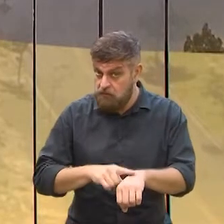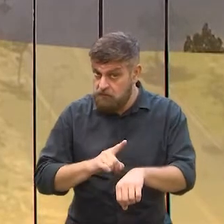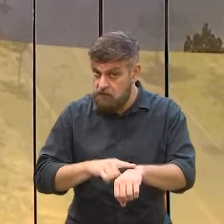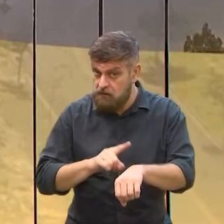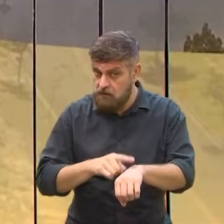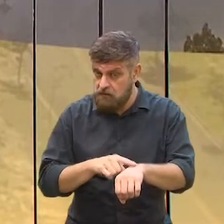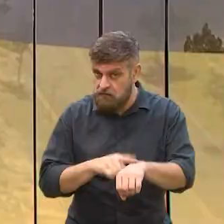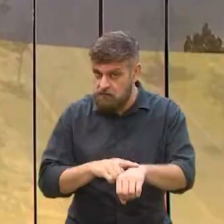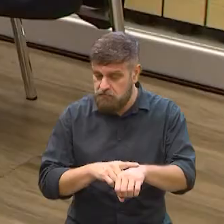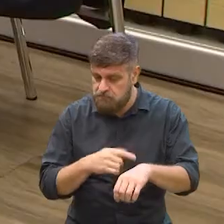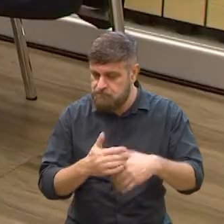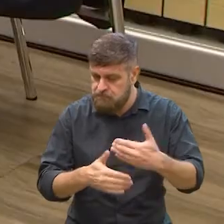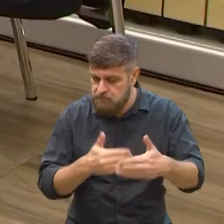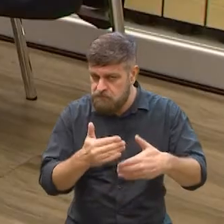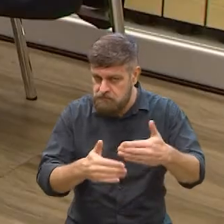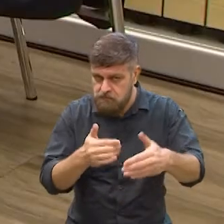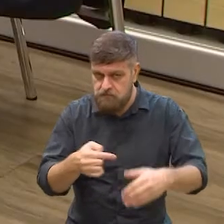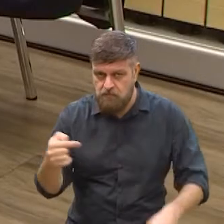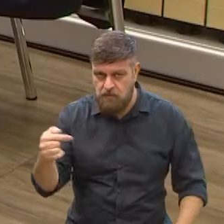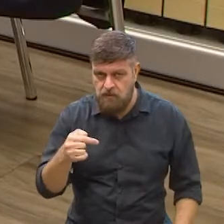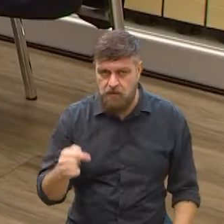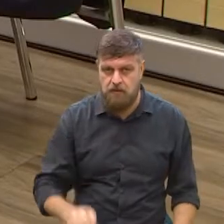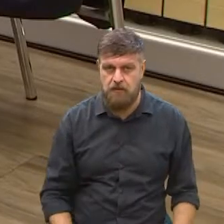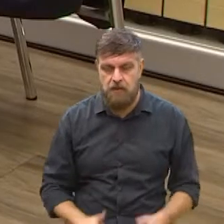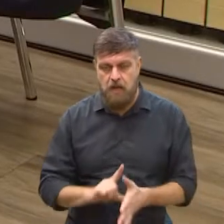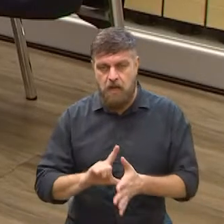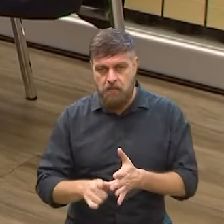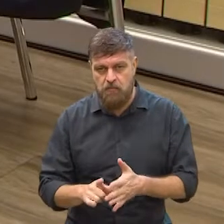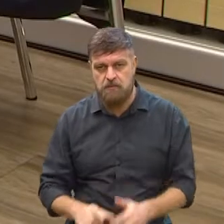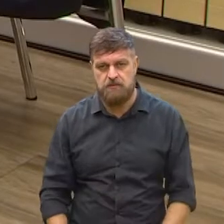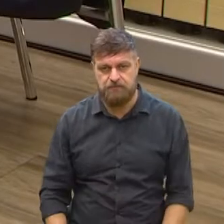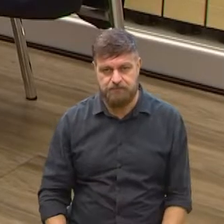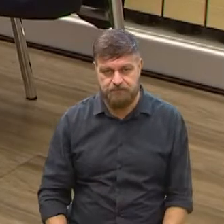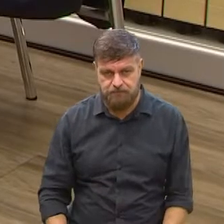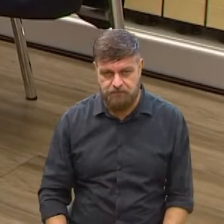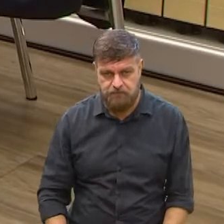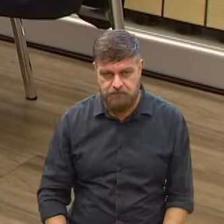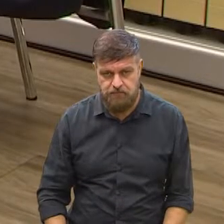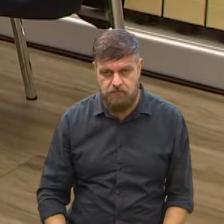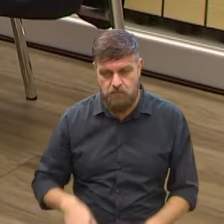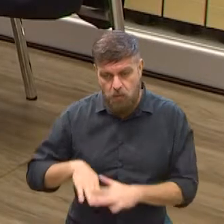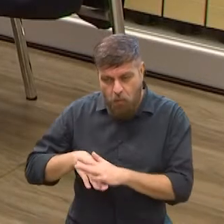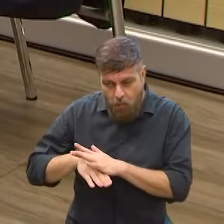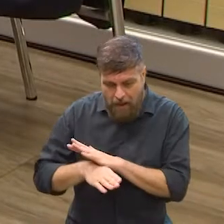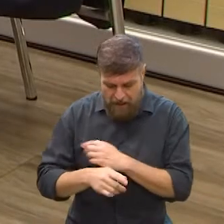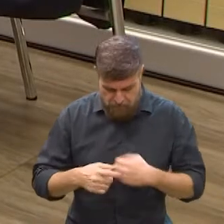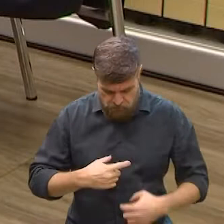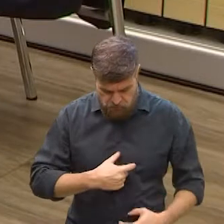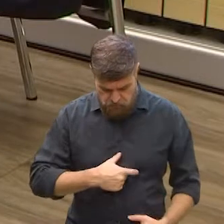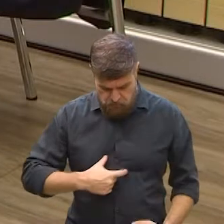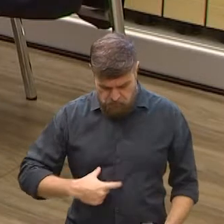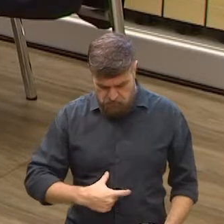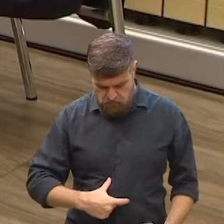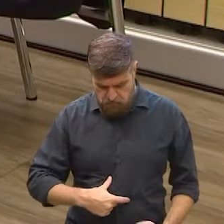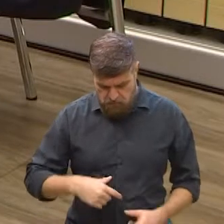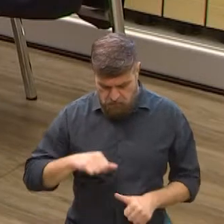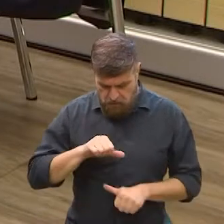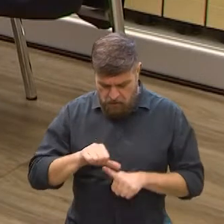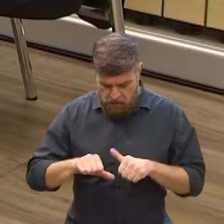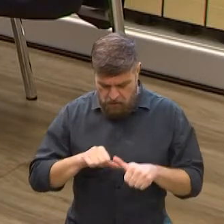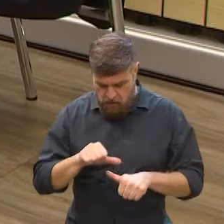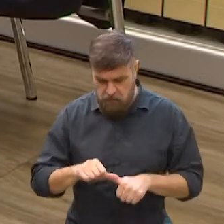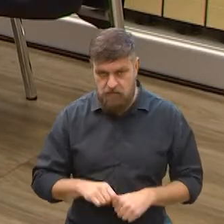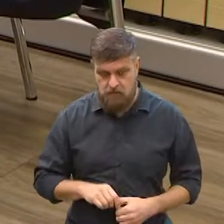tempo para que aquela gordura toda, a partir da mudança do estômago, de como ele recebe, como